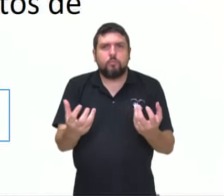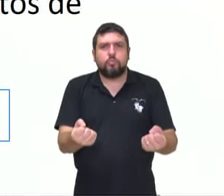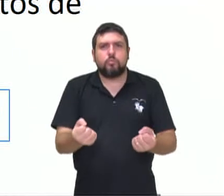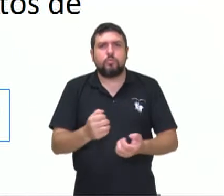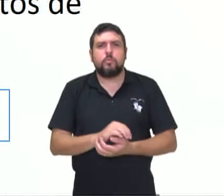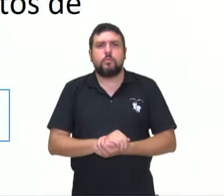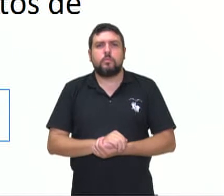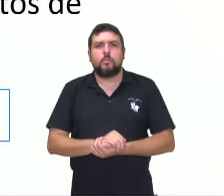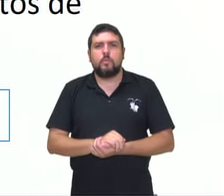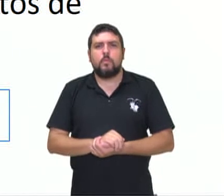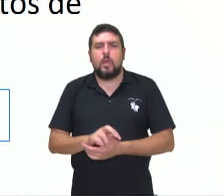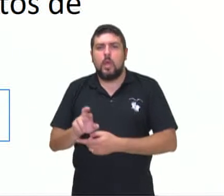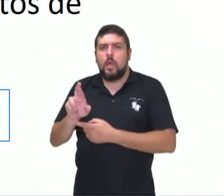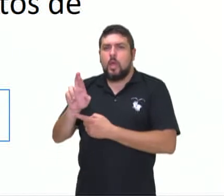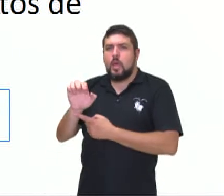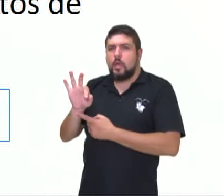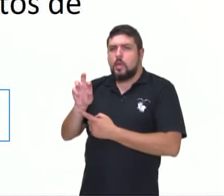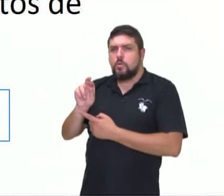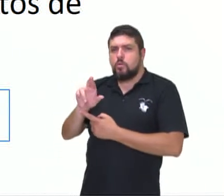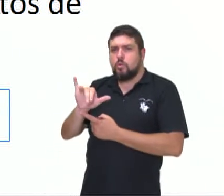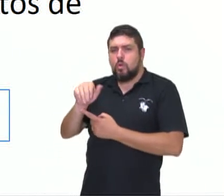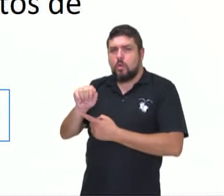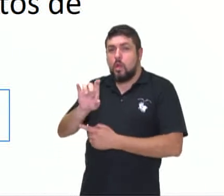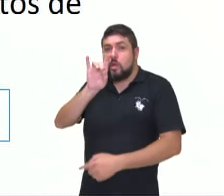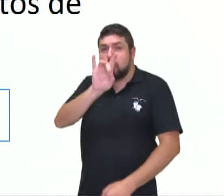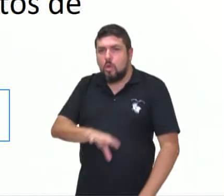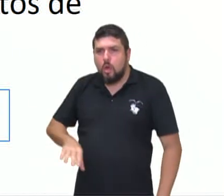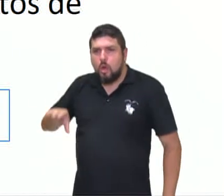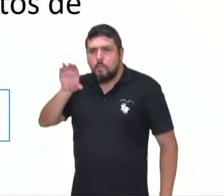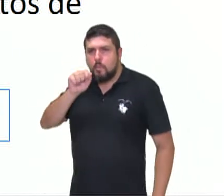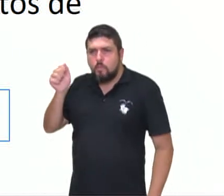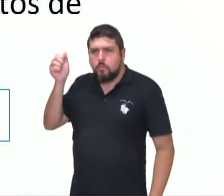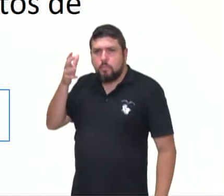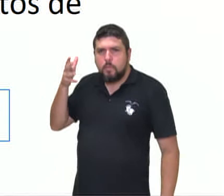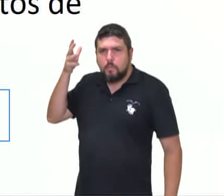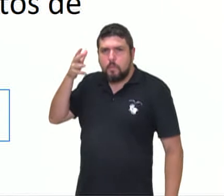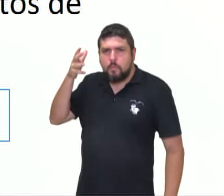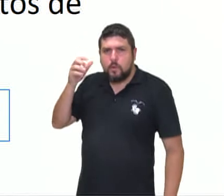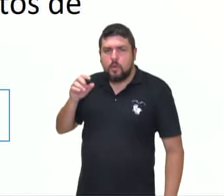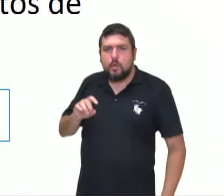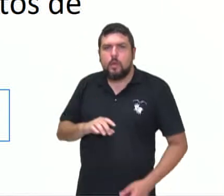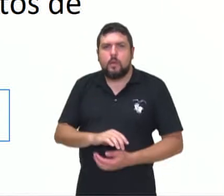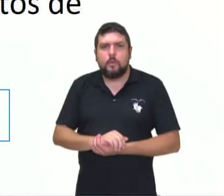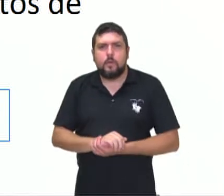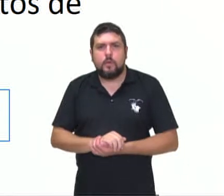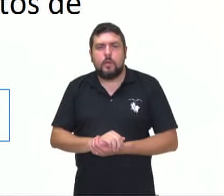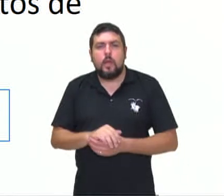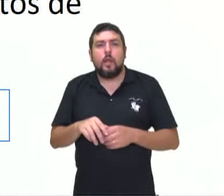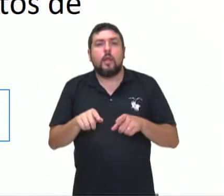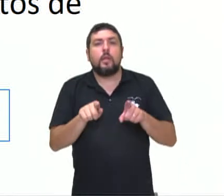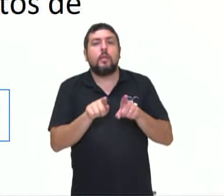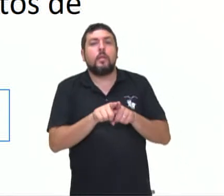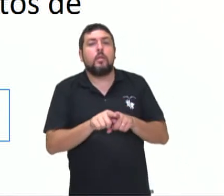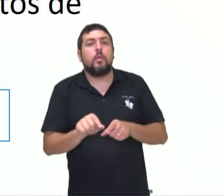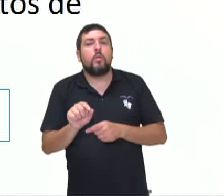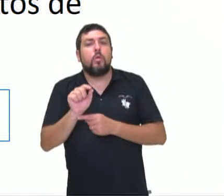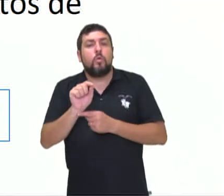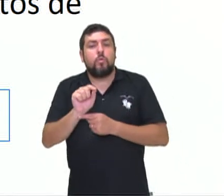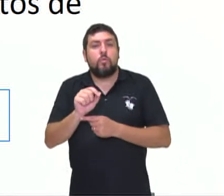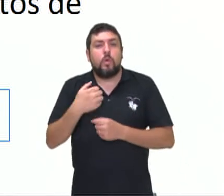retórica não se restringe ao discurso falado, não é só fala. Ela também se aplica